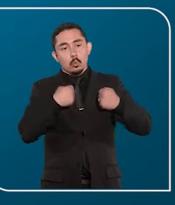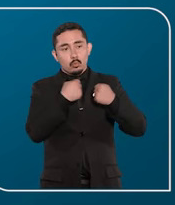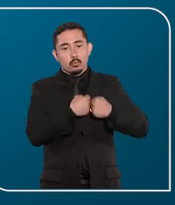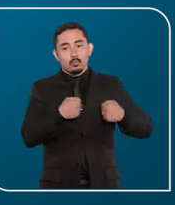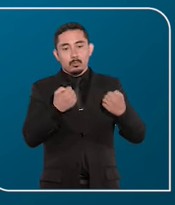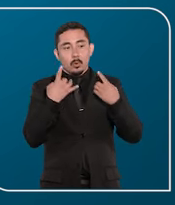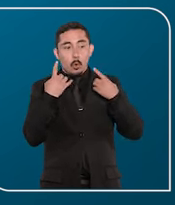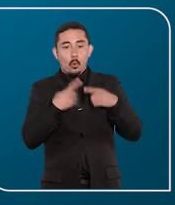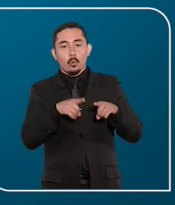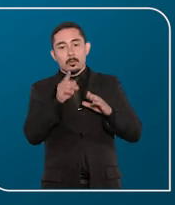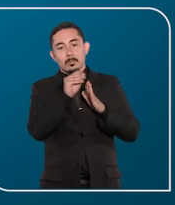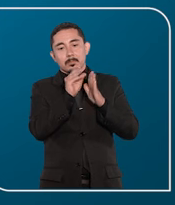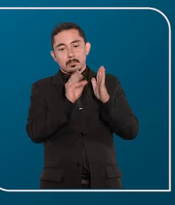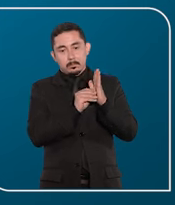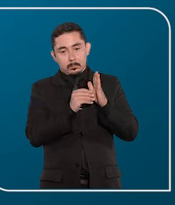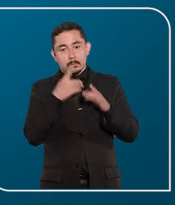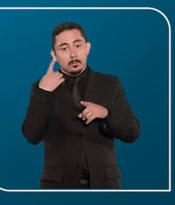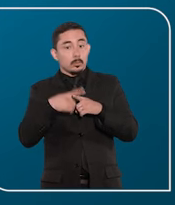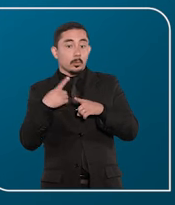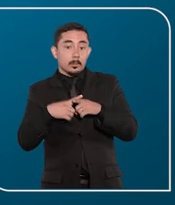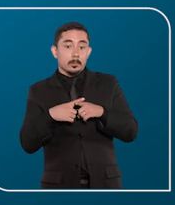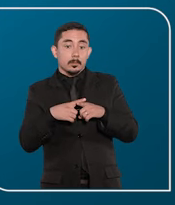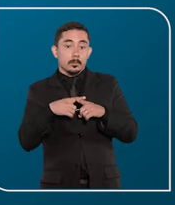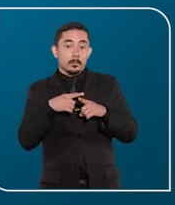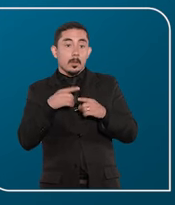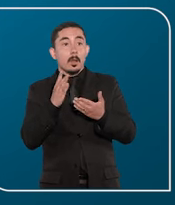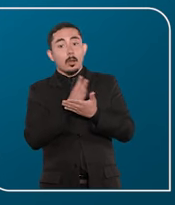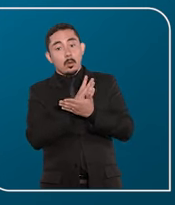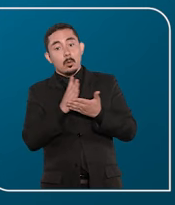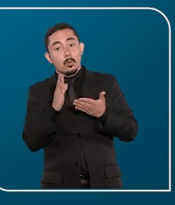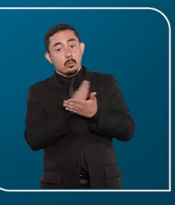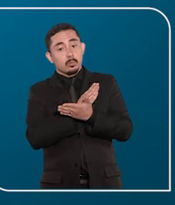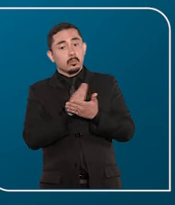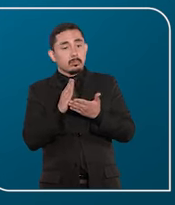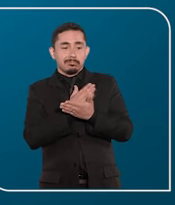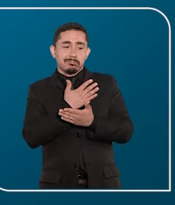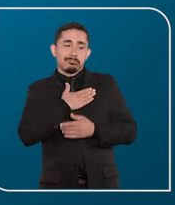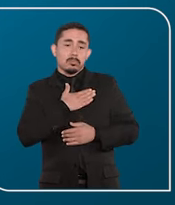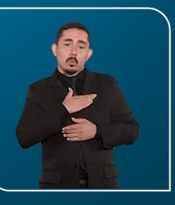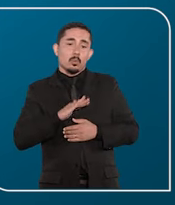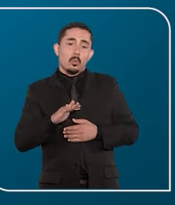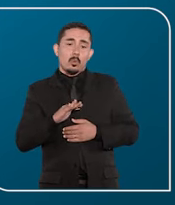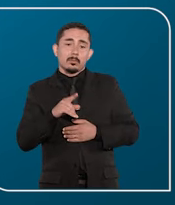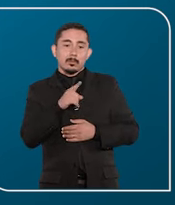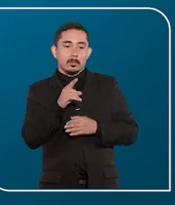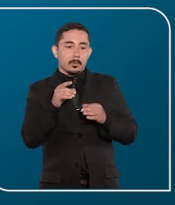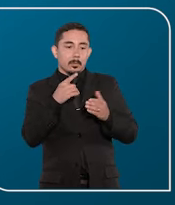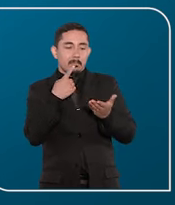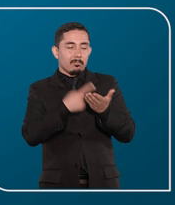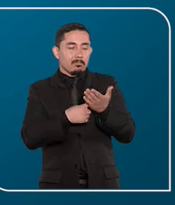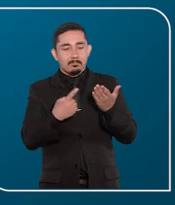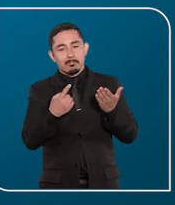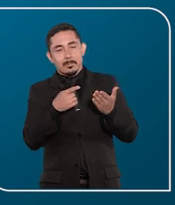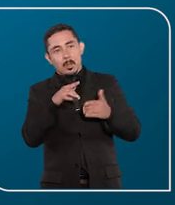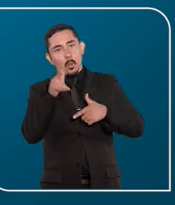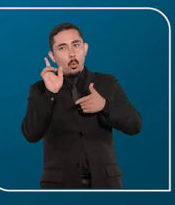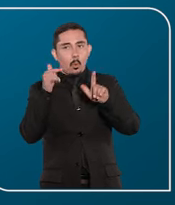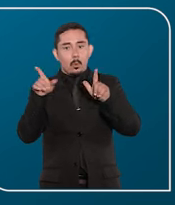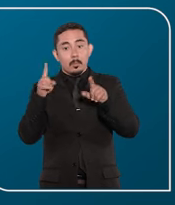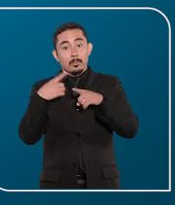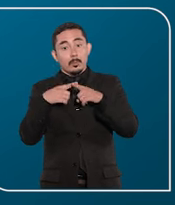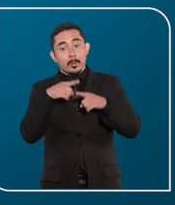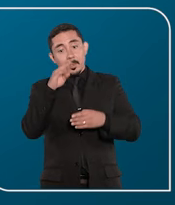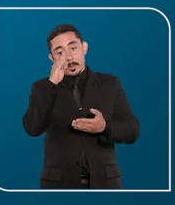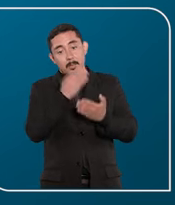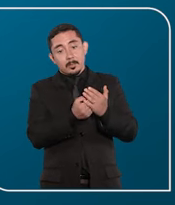esses métodos. Eu vou explicar o porquê. Existem alguns colegas que, infelizmente, não gostam dessas soluções alternativas porque eles acreditam que